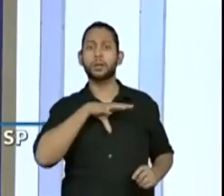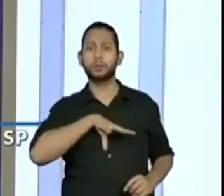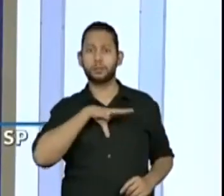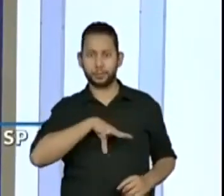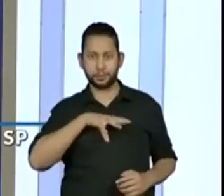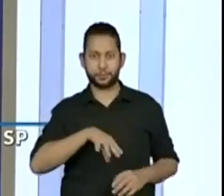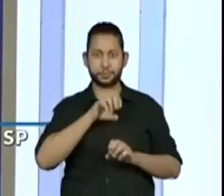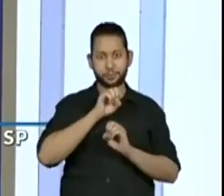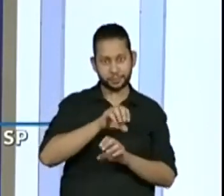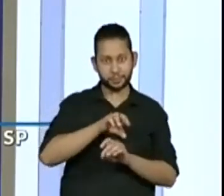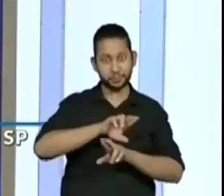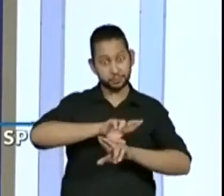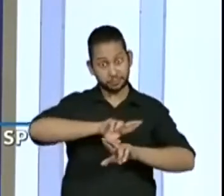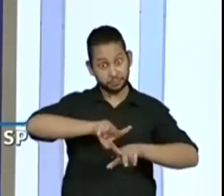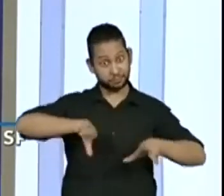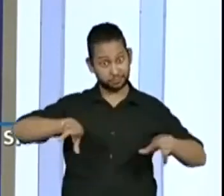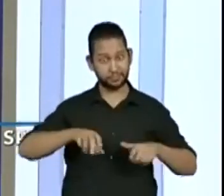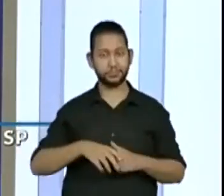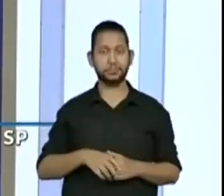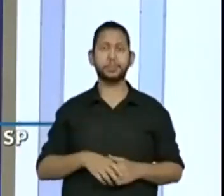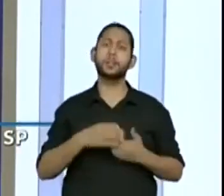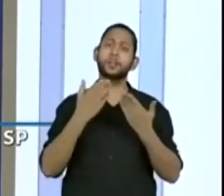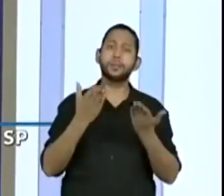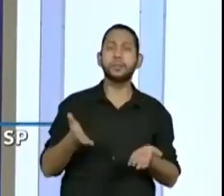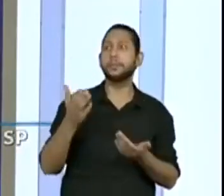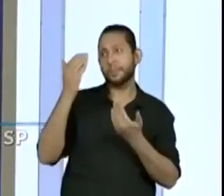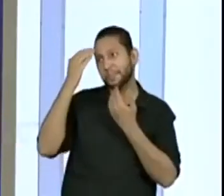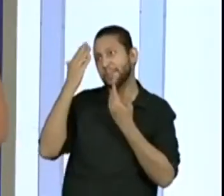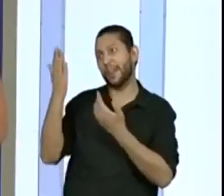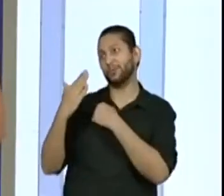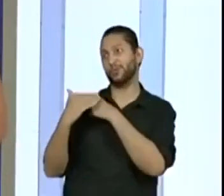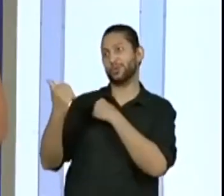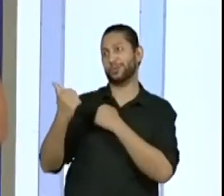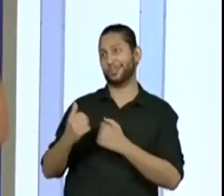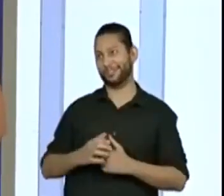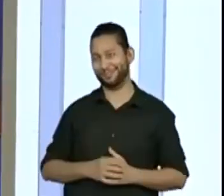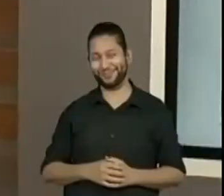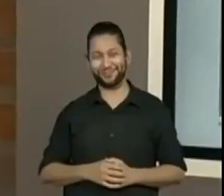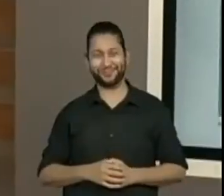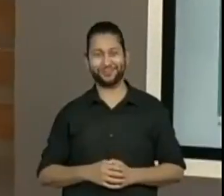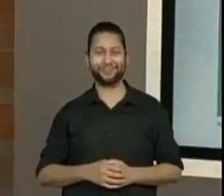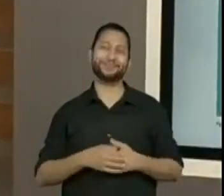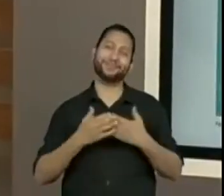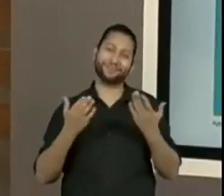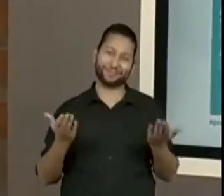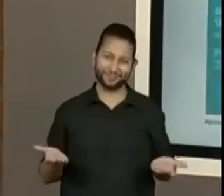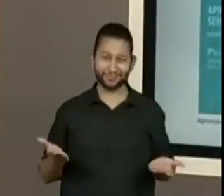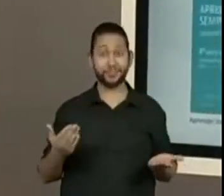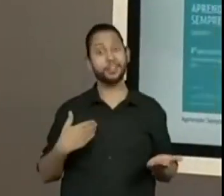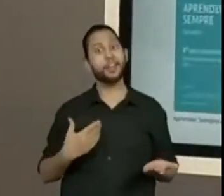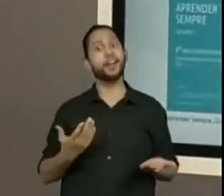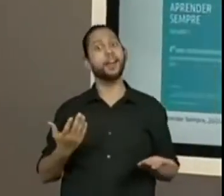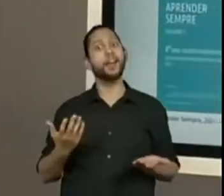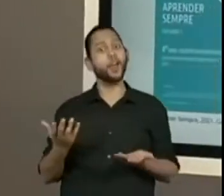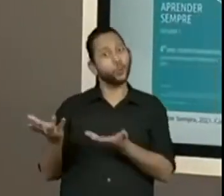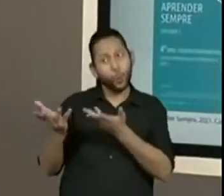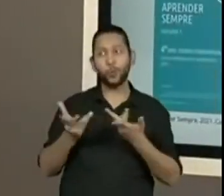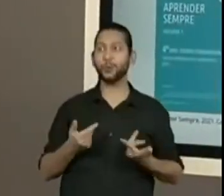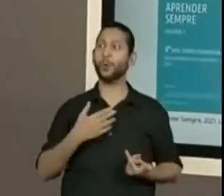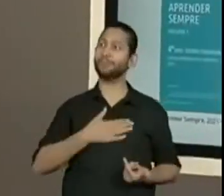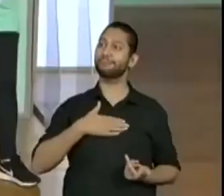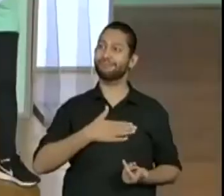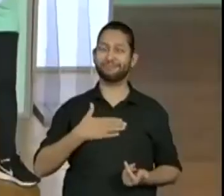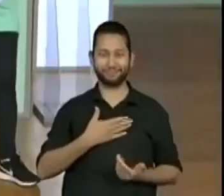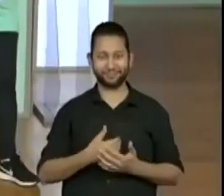vocês. Vocês aí de casa, professora Karen, muito obrigada pelo convite. Obrigada eu por atender o nosso